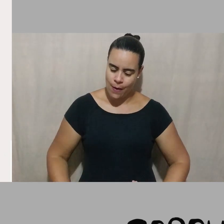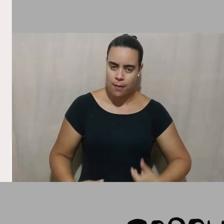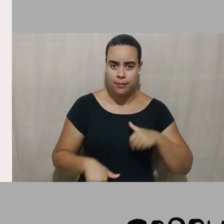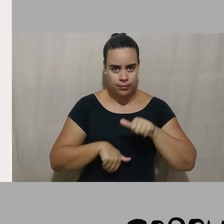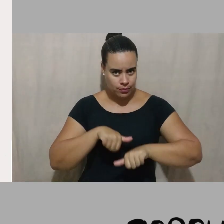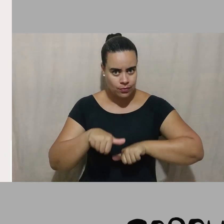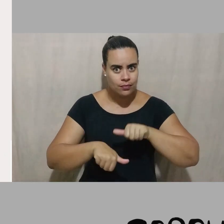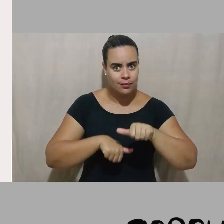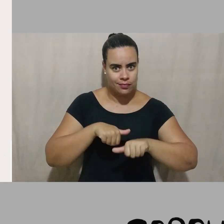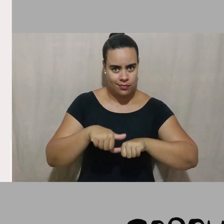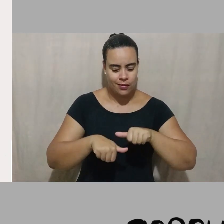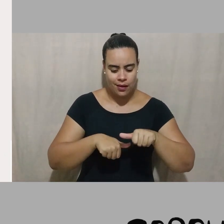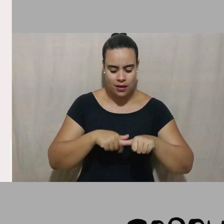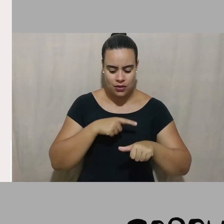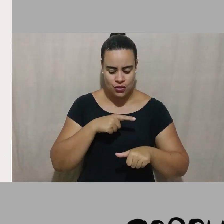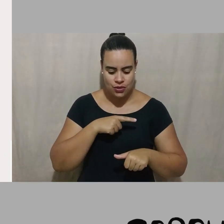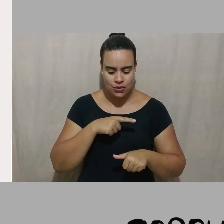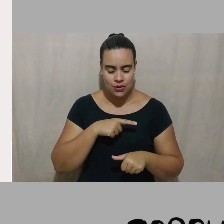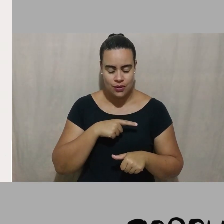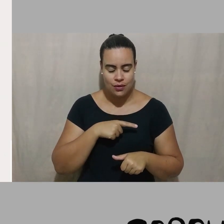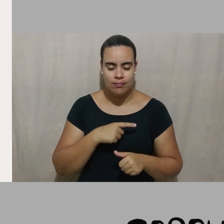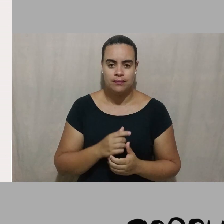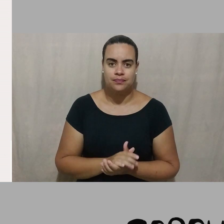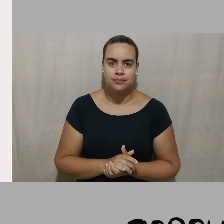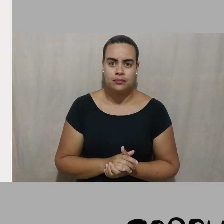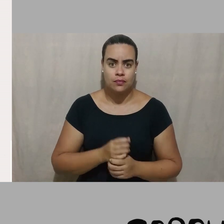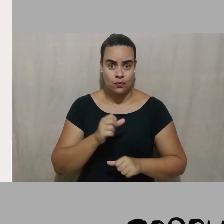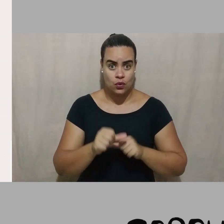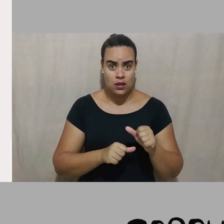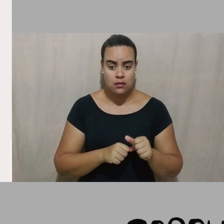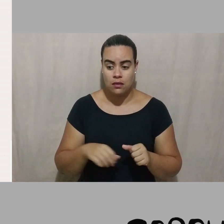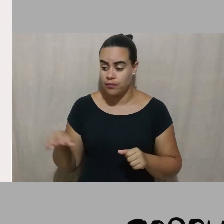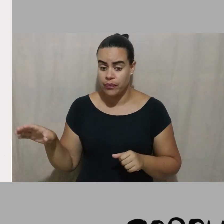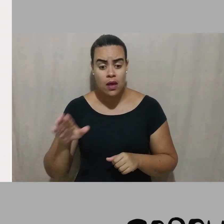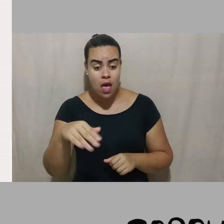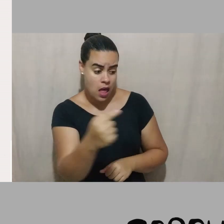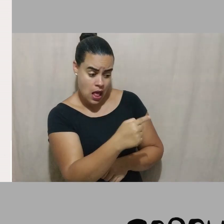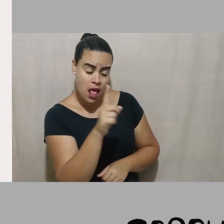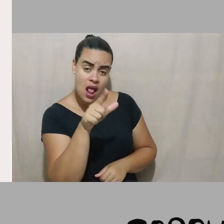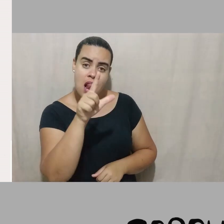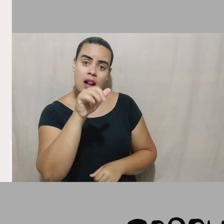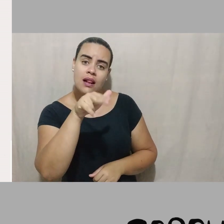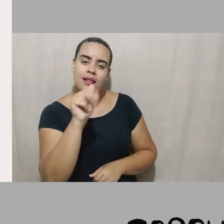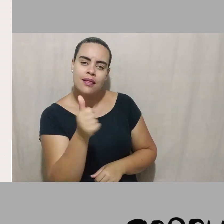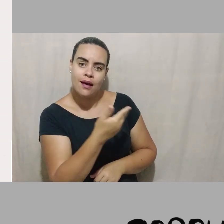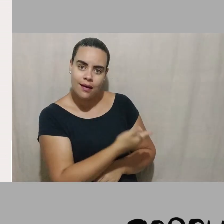miopia autoinduzida, que era um eficaz bloqueador de testosterona. É a Lina.